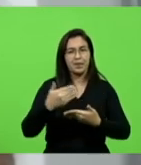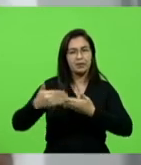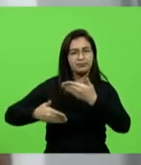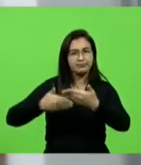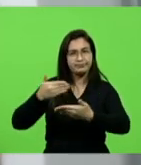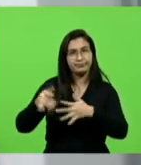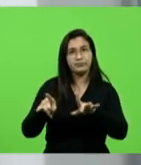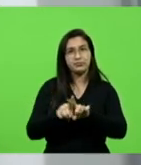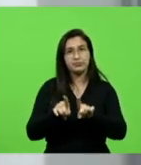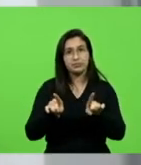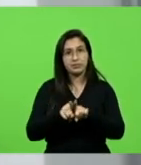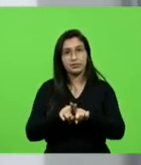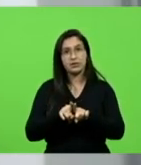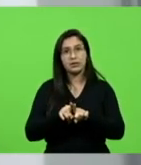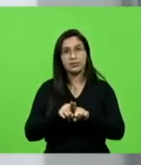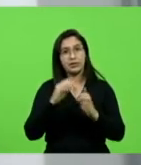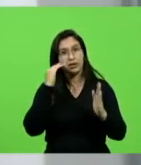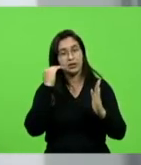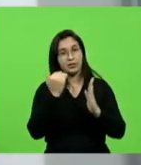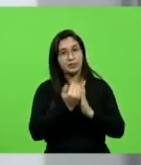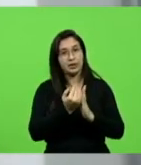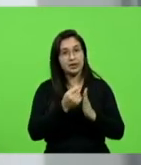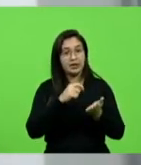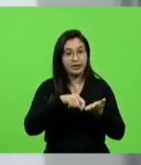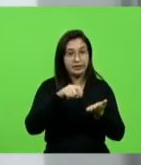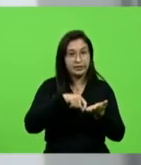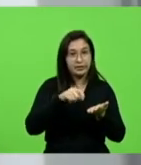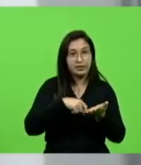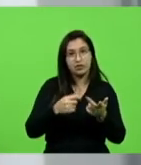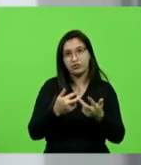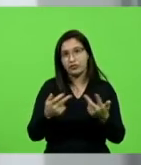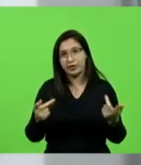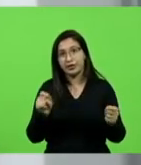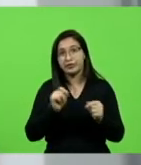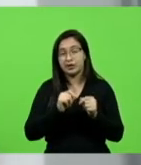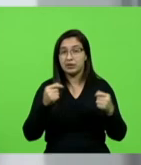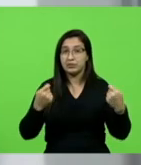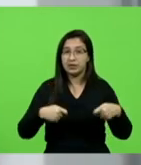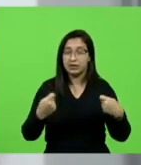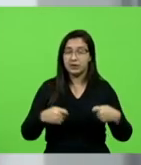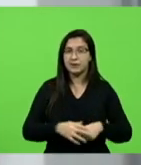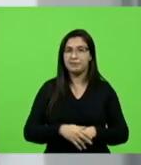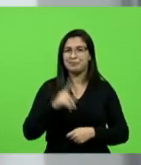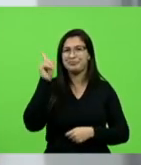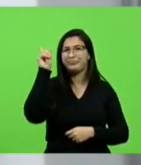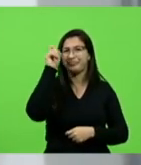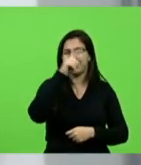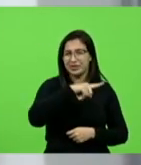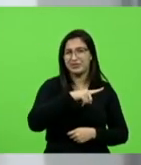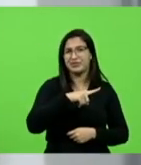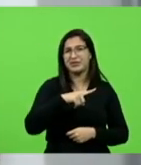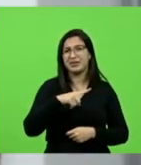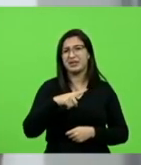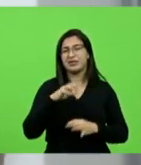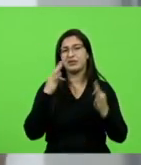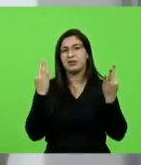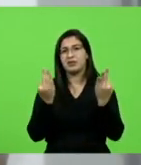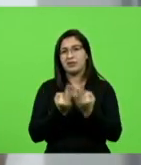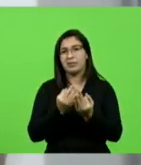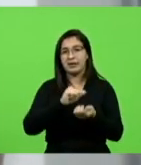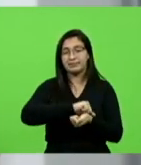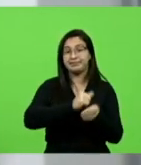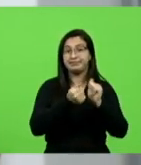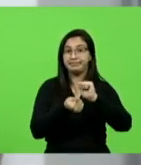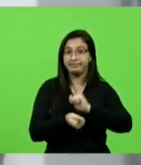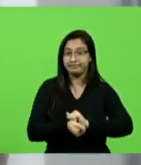tarefas. Ficou evidente a dificuldade familiar em se adaptar ao papel